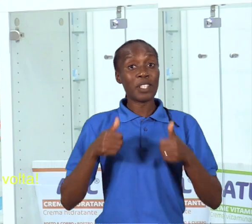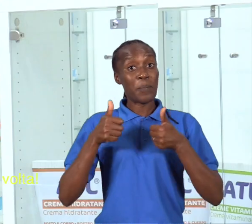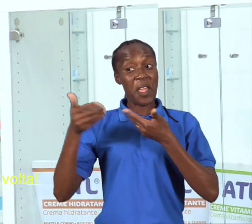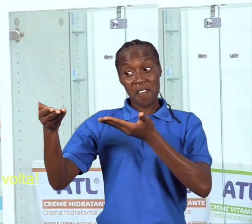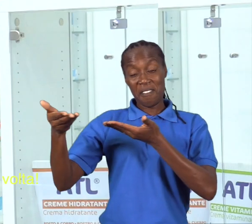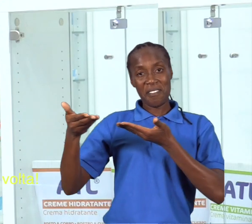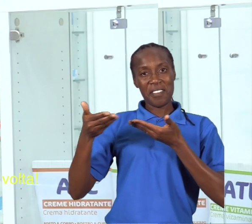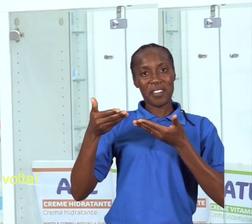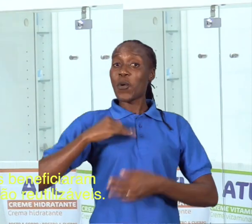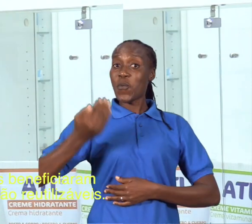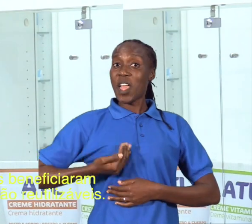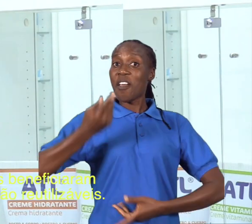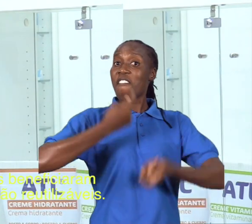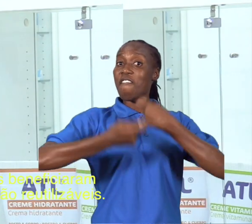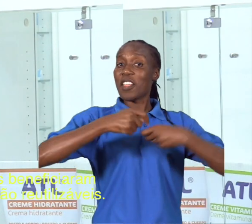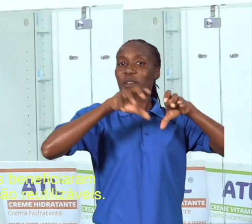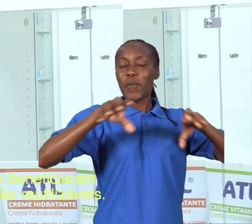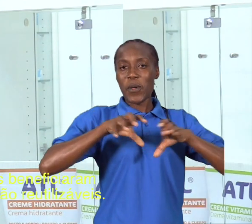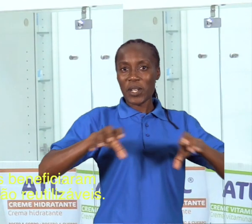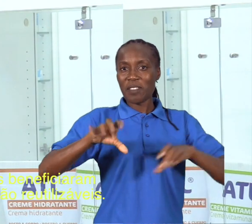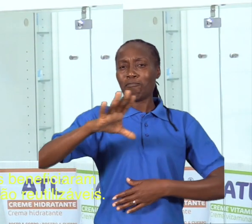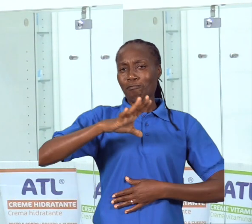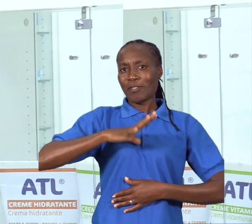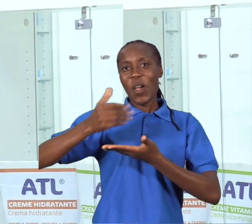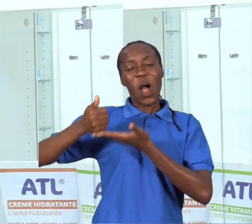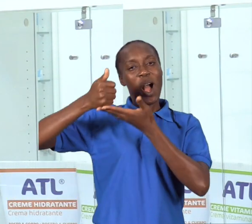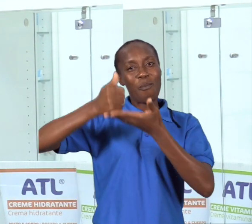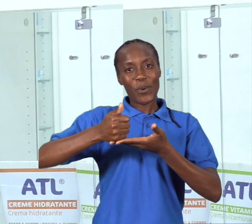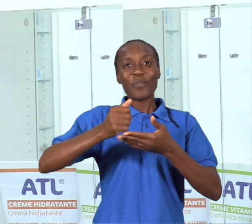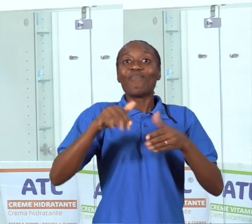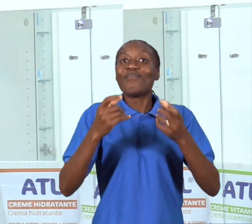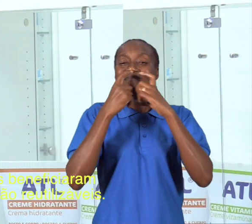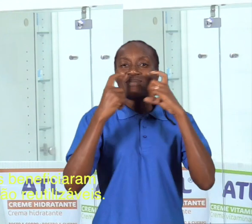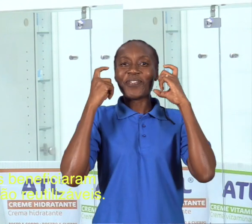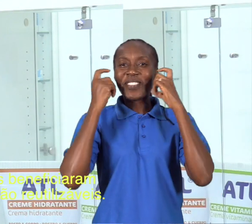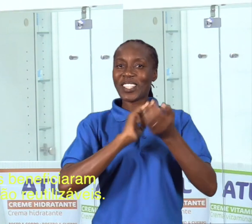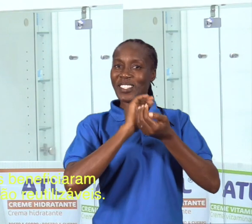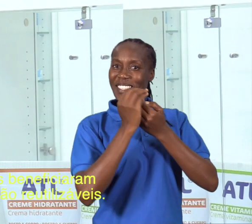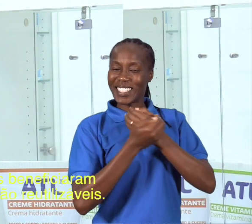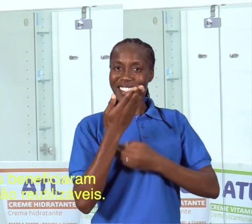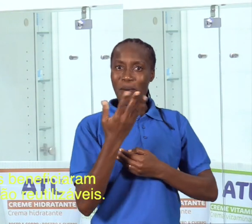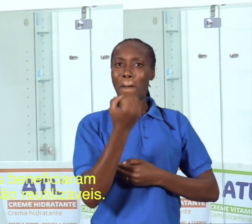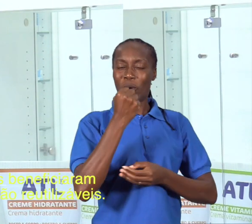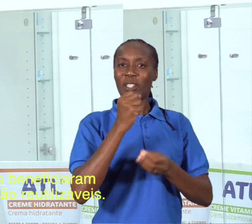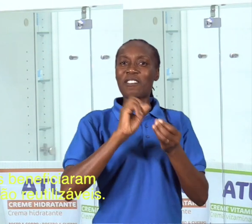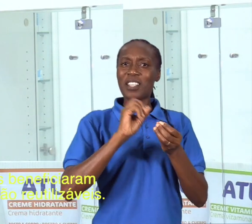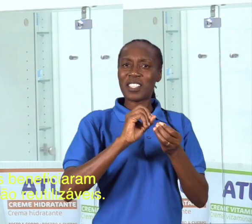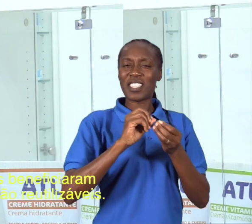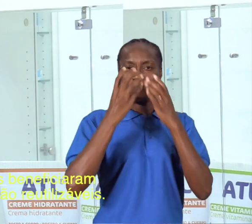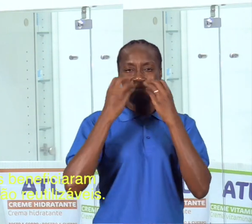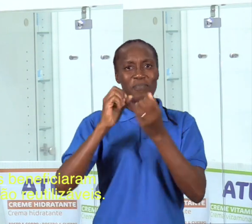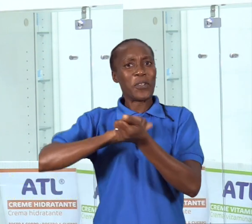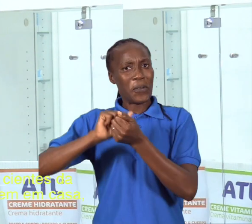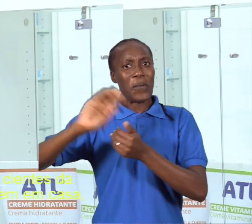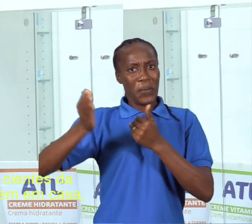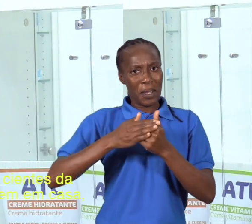Bem-vindo de volta. Algumas mulheres vendedeiras no mercado se beneficiaram de máscaras de proteção reutilizáveis.